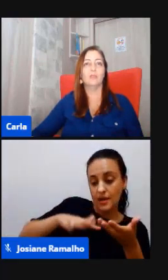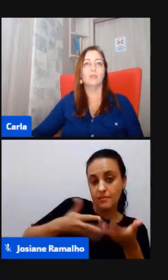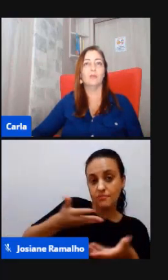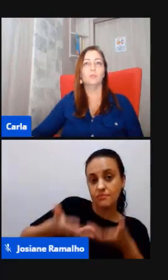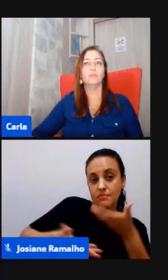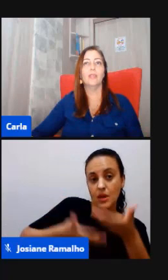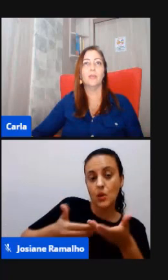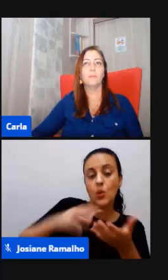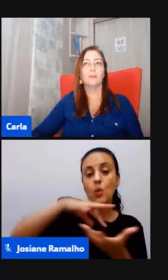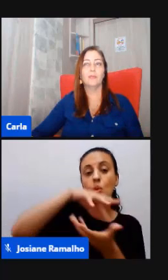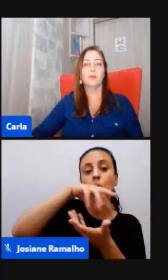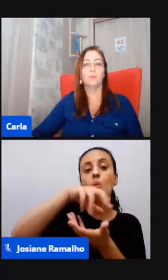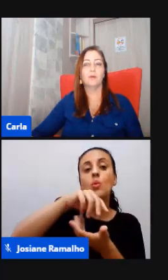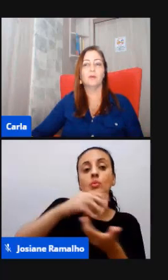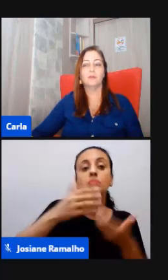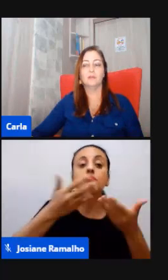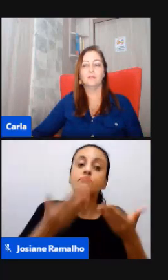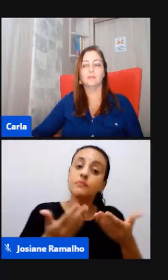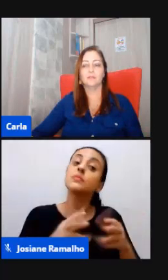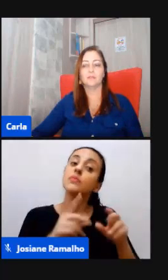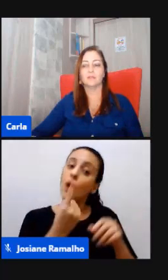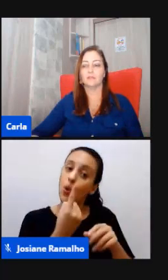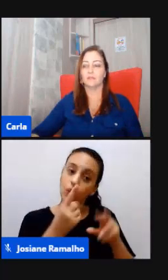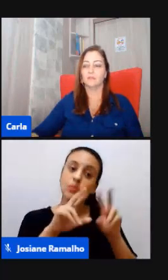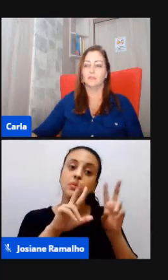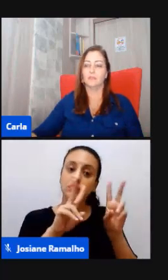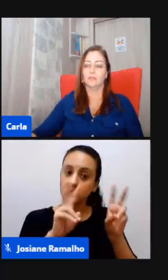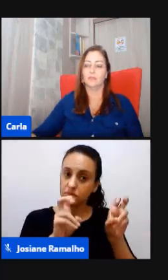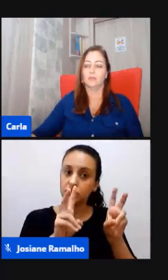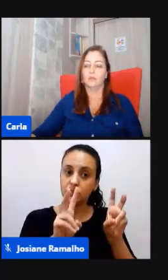é um tema e é uma